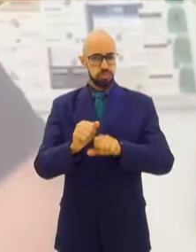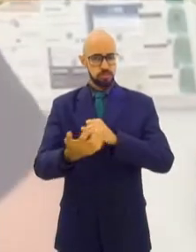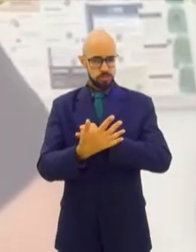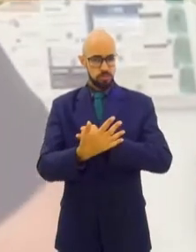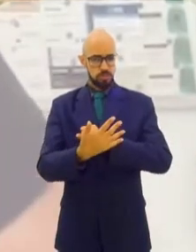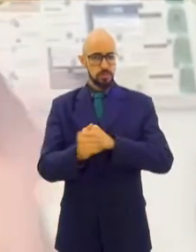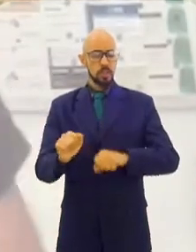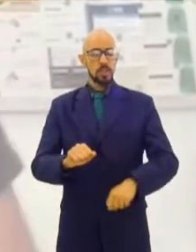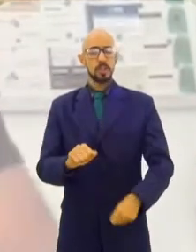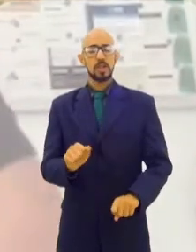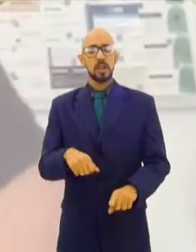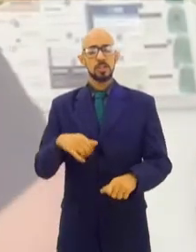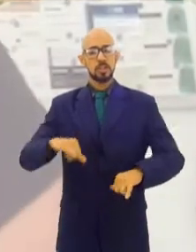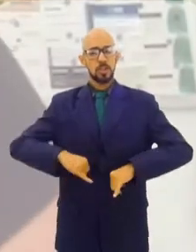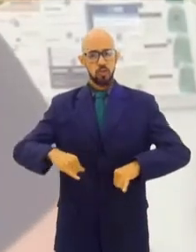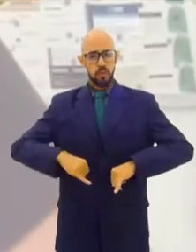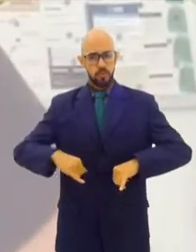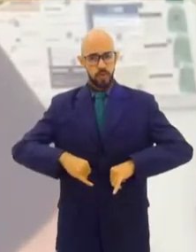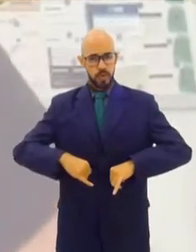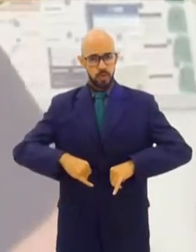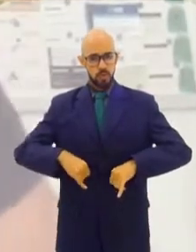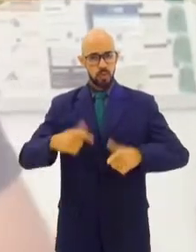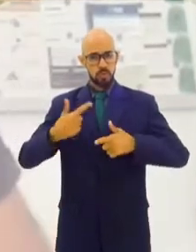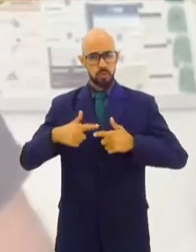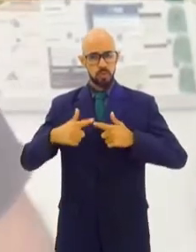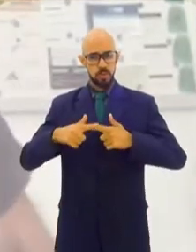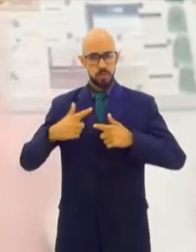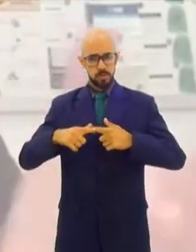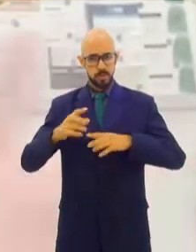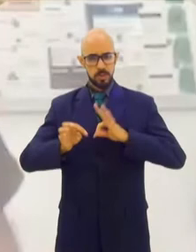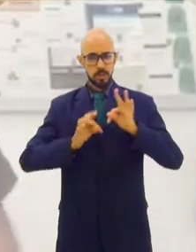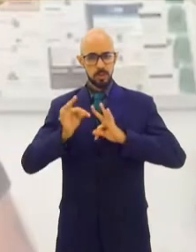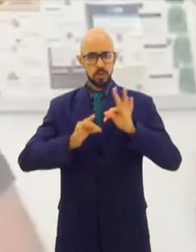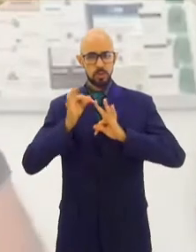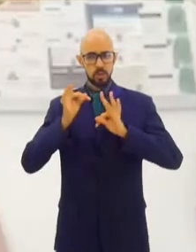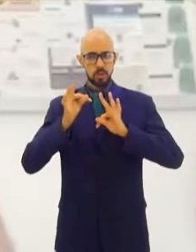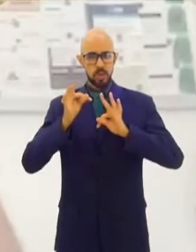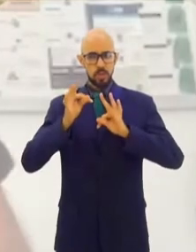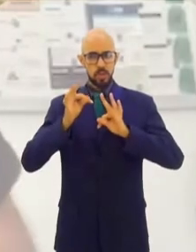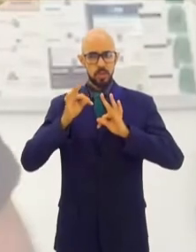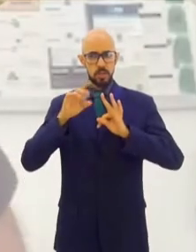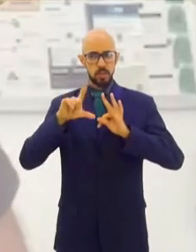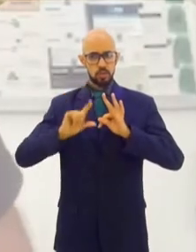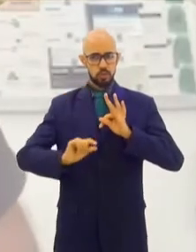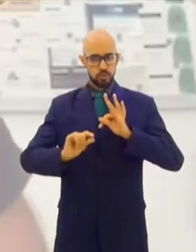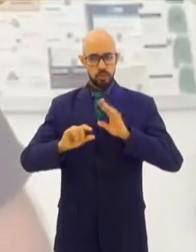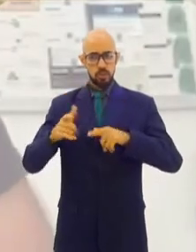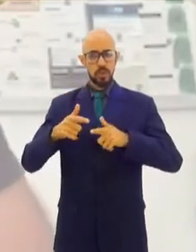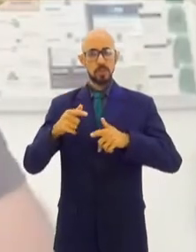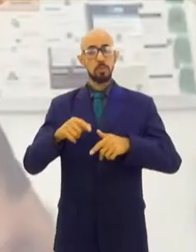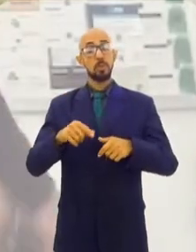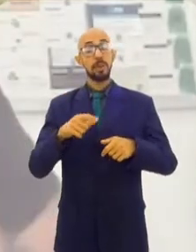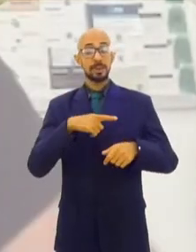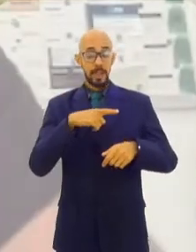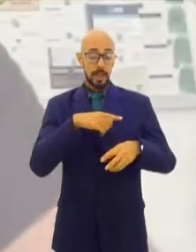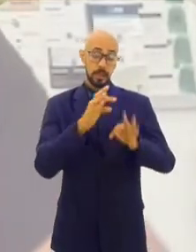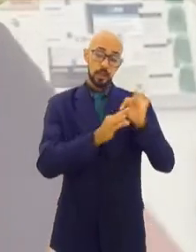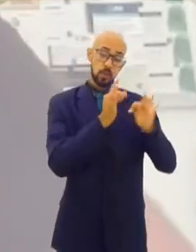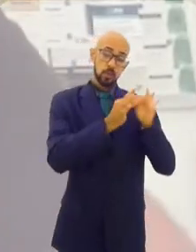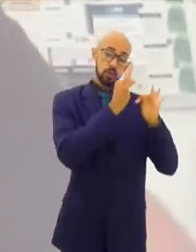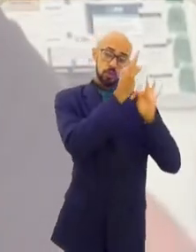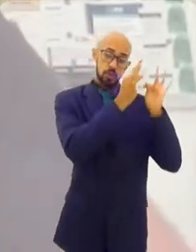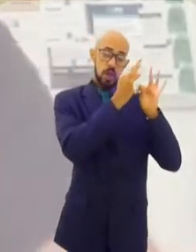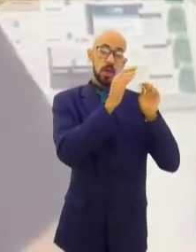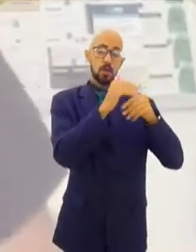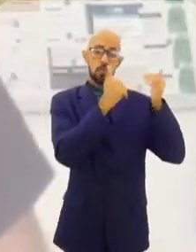sofrendo por um lado com as evoluções tecnológicas né porque se por um lado elas são positivas por um